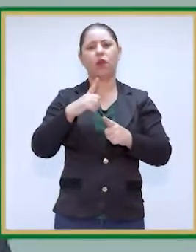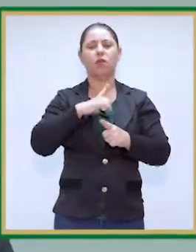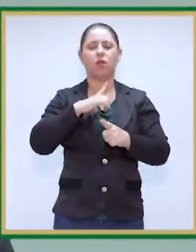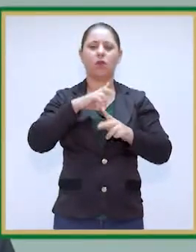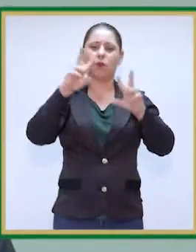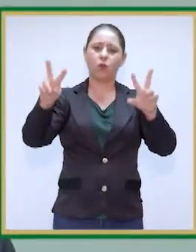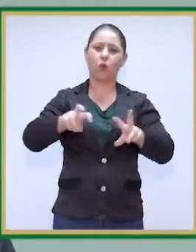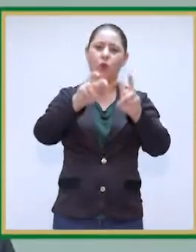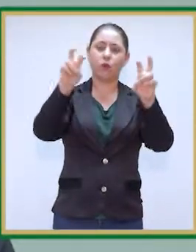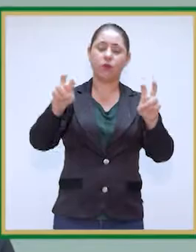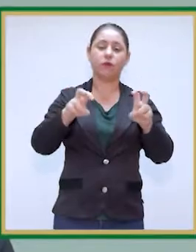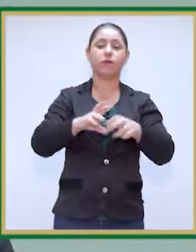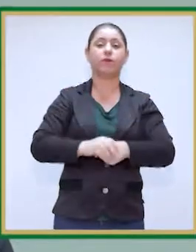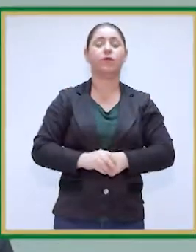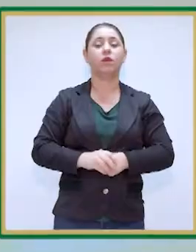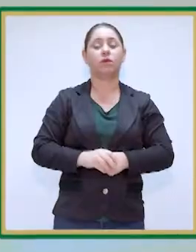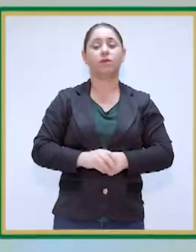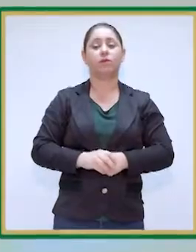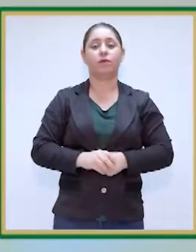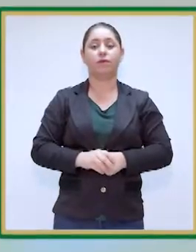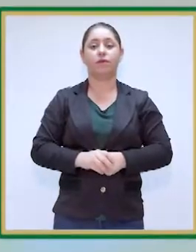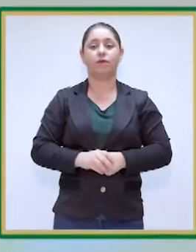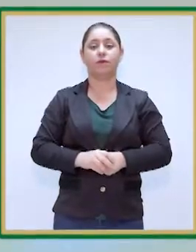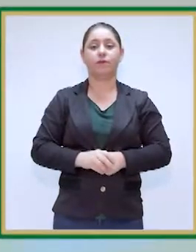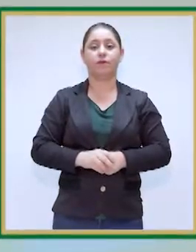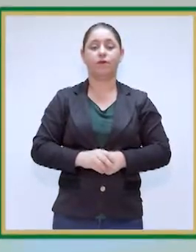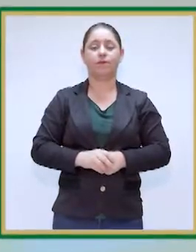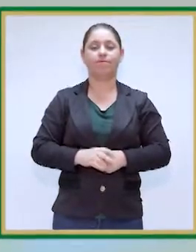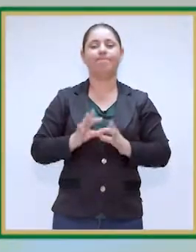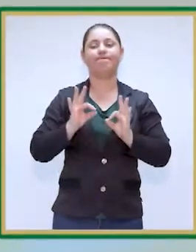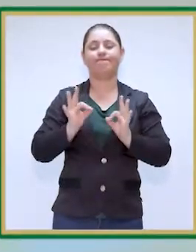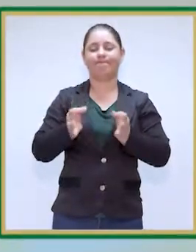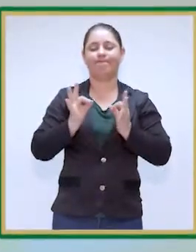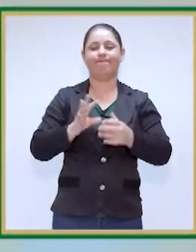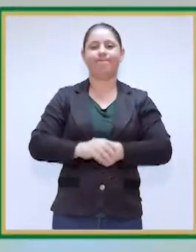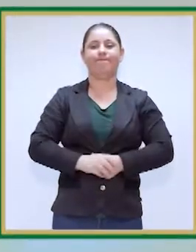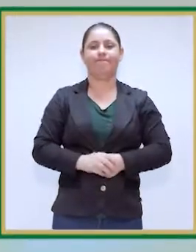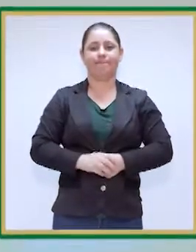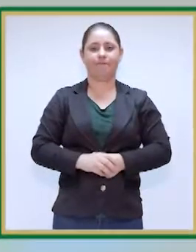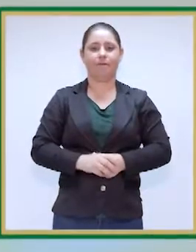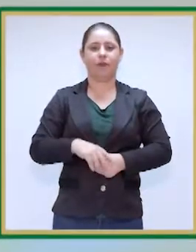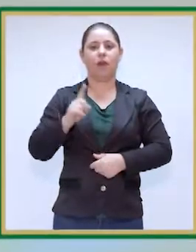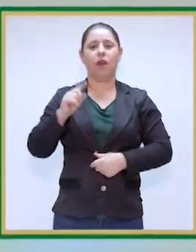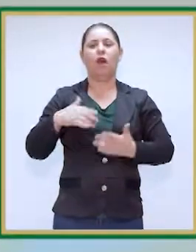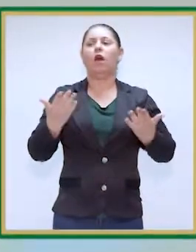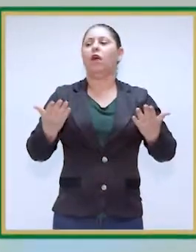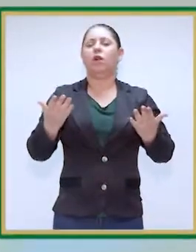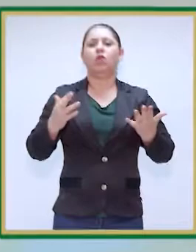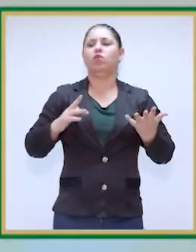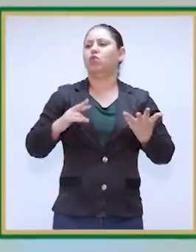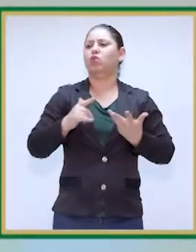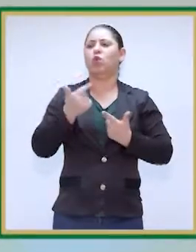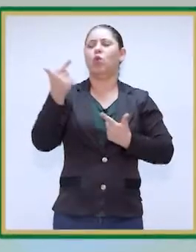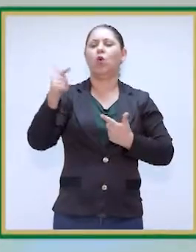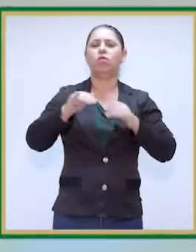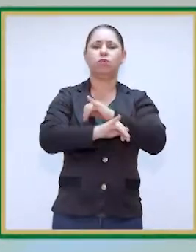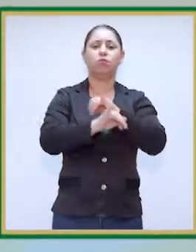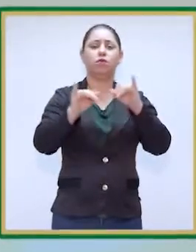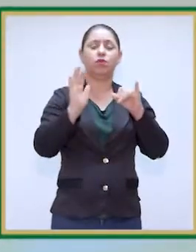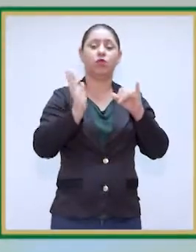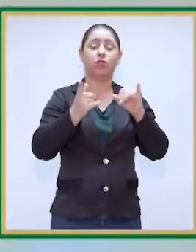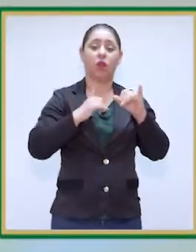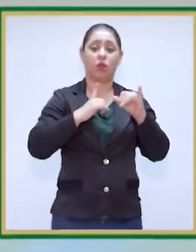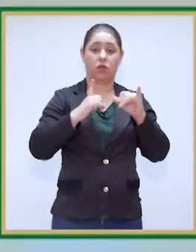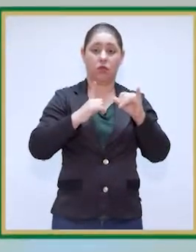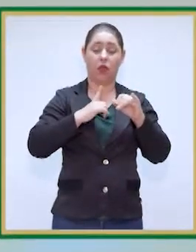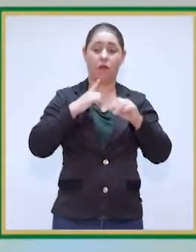ferramentas tecnológicas que permitem esse avanço. Com certeza. Bom, em outros materiais já